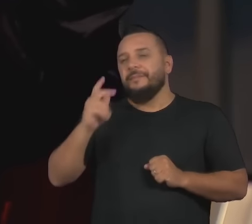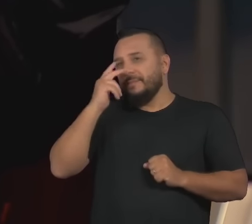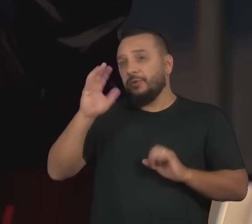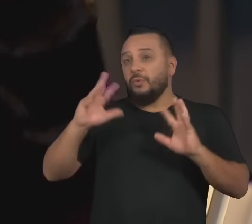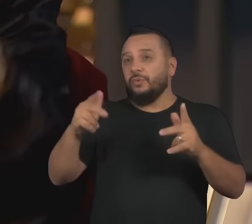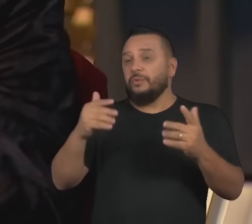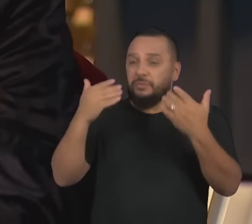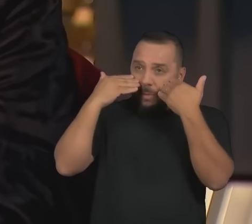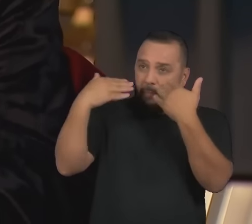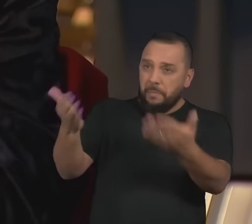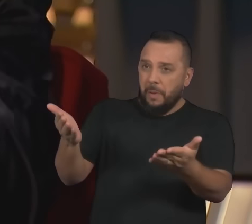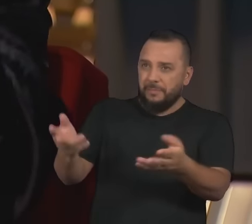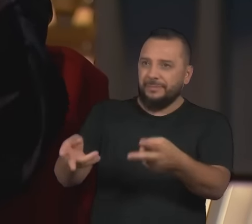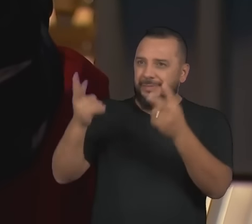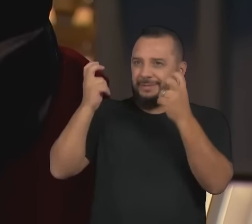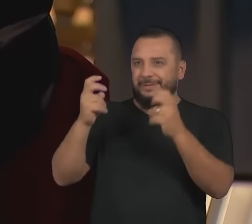visível.